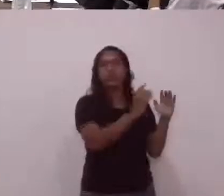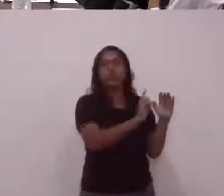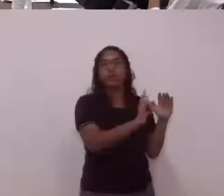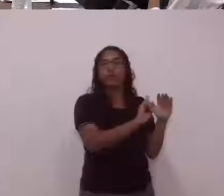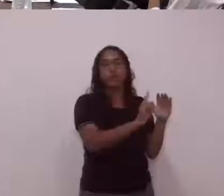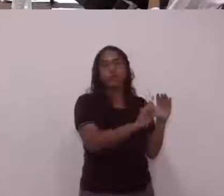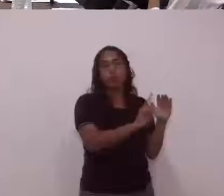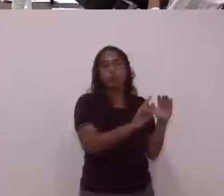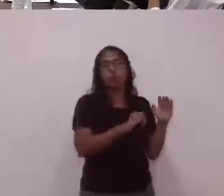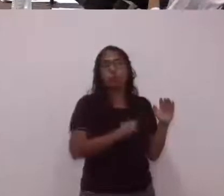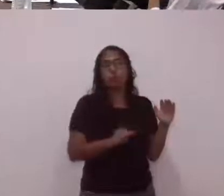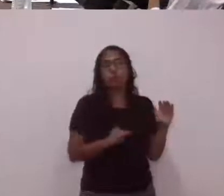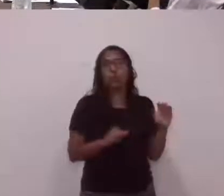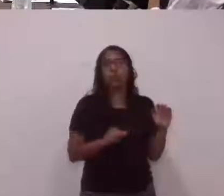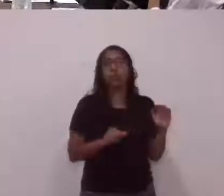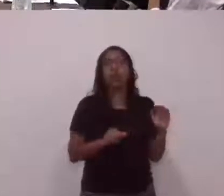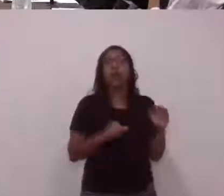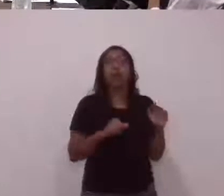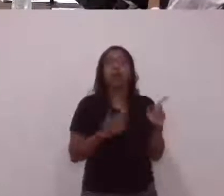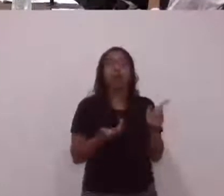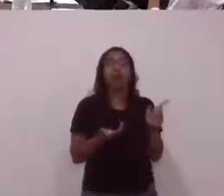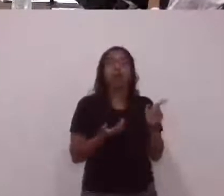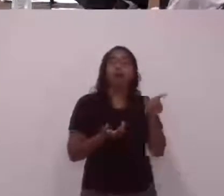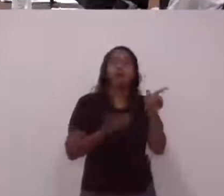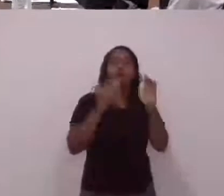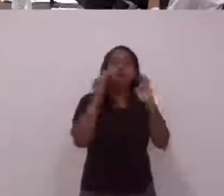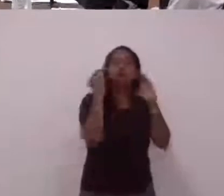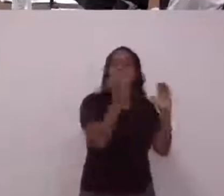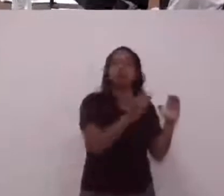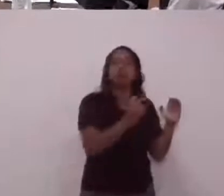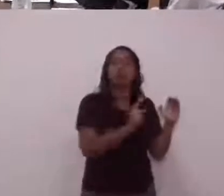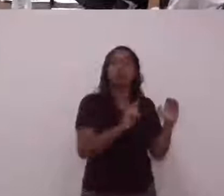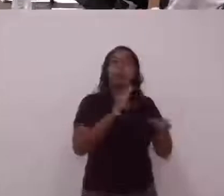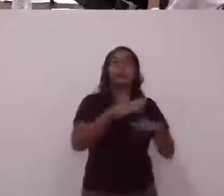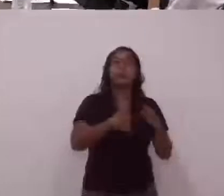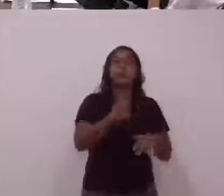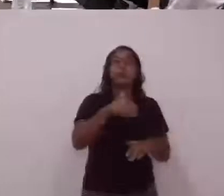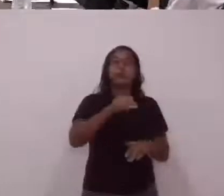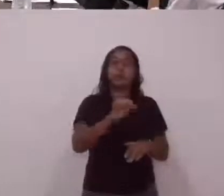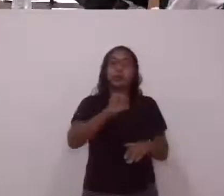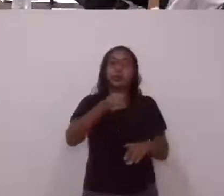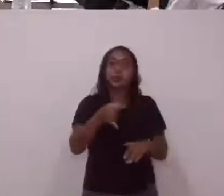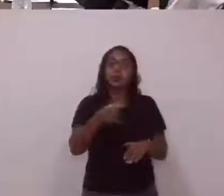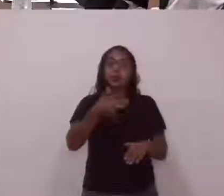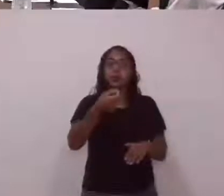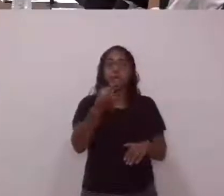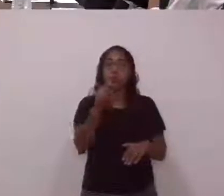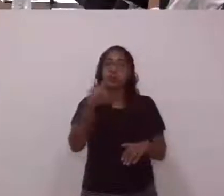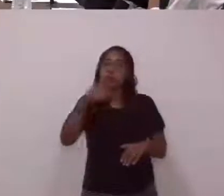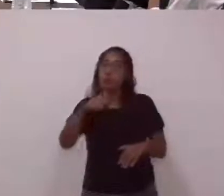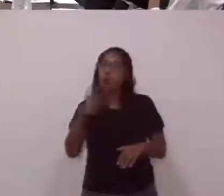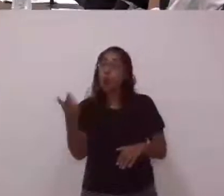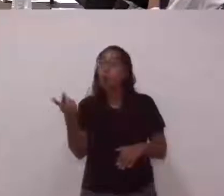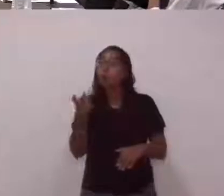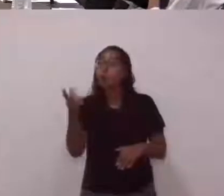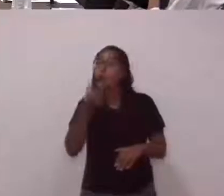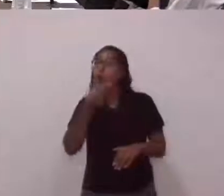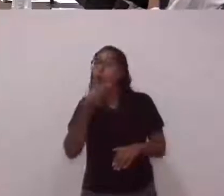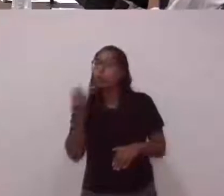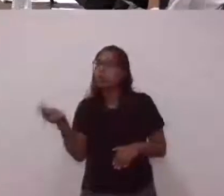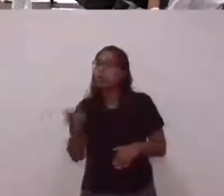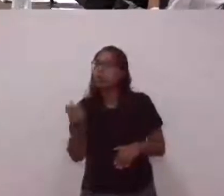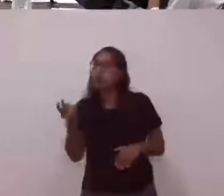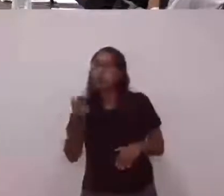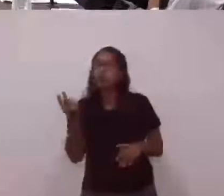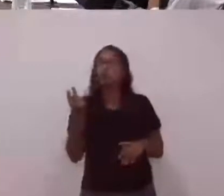e sem realizar as reformas exigidas pela PM, em 10 de janeiro de 2017, Jaime e Antônio enviaram